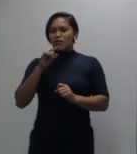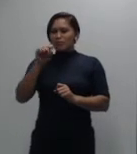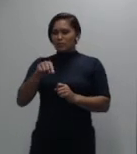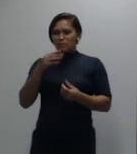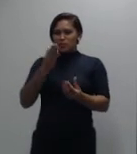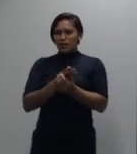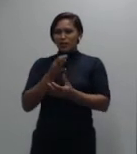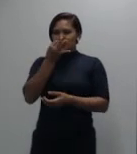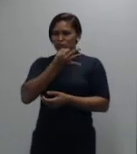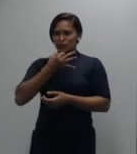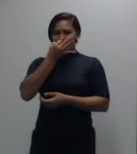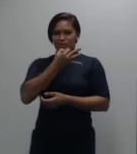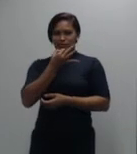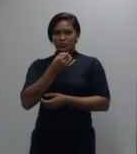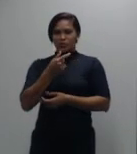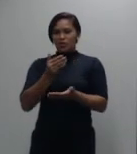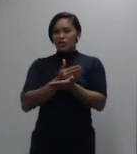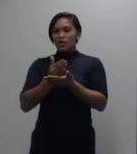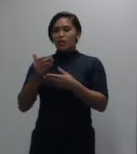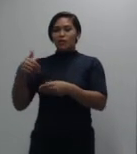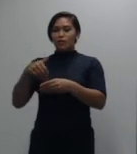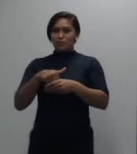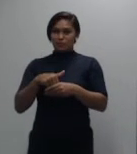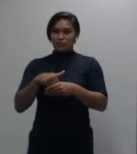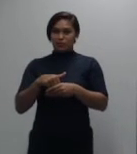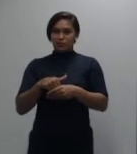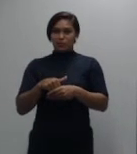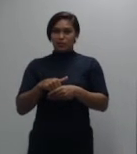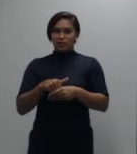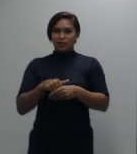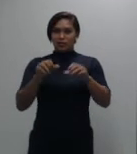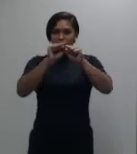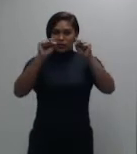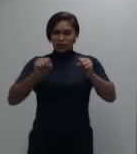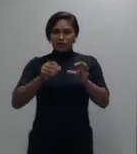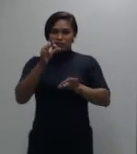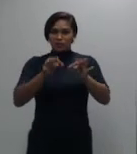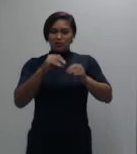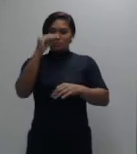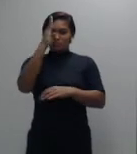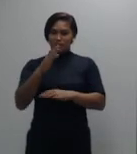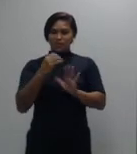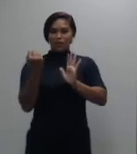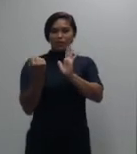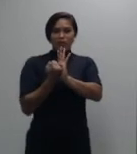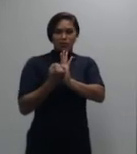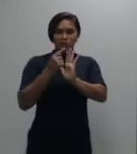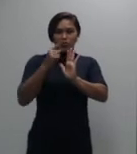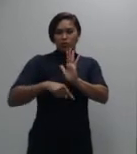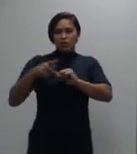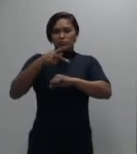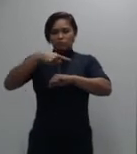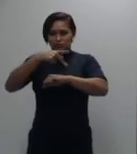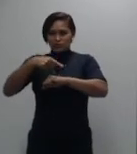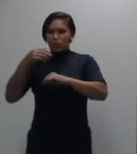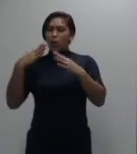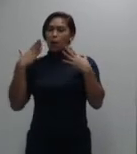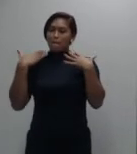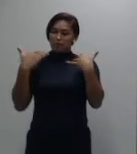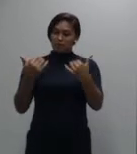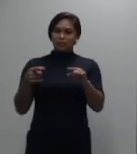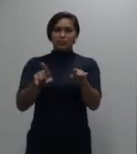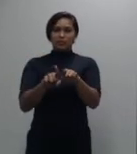sustentações início Voto no sistema jurídico brasileiro homologação de sentença estrangeira tem por finalidade garantir